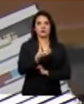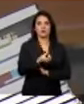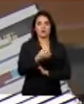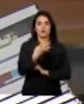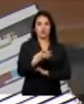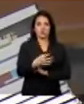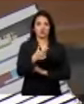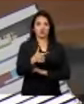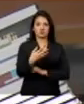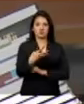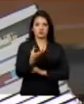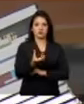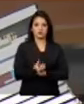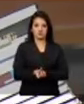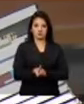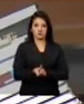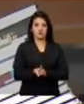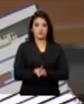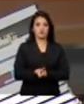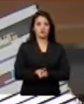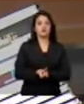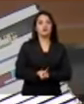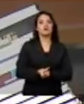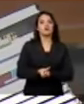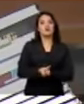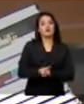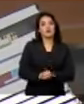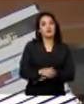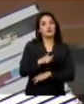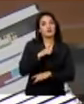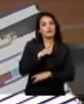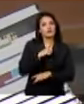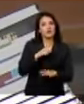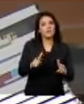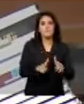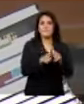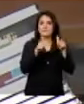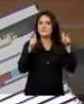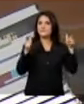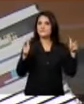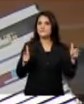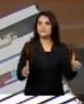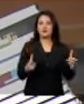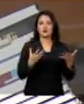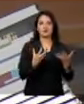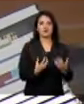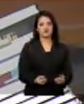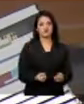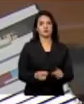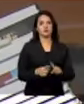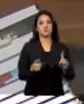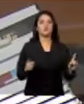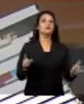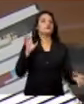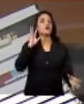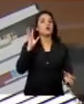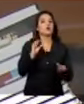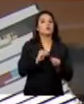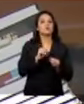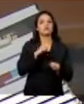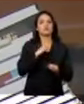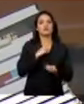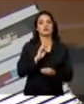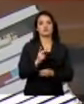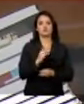964-246, no qual reafirmada por maioria a conclusão assentada no habeas